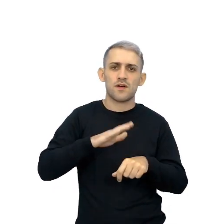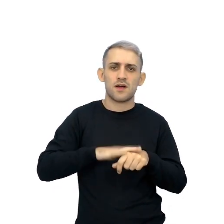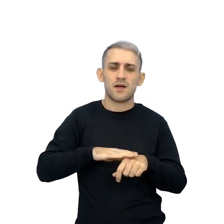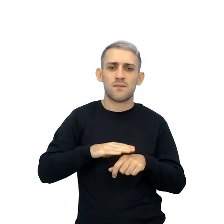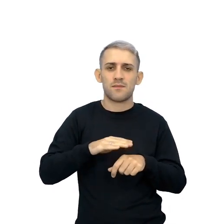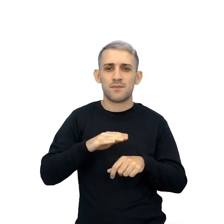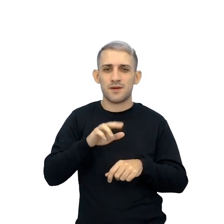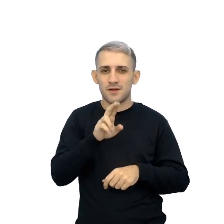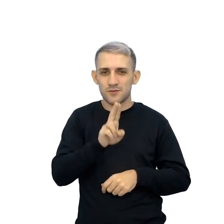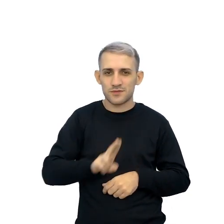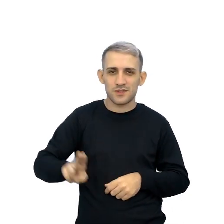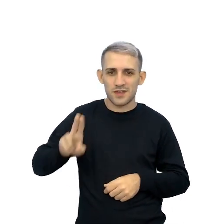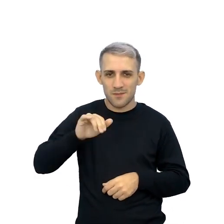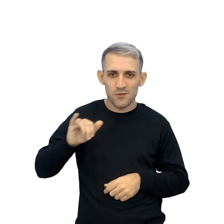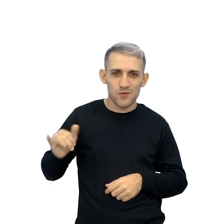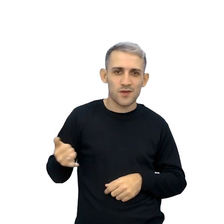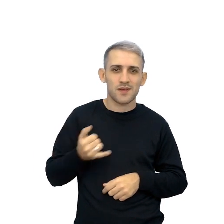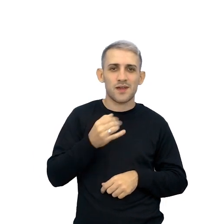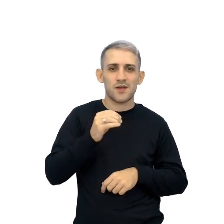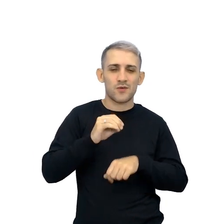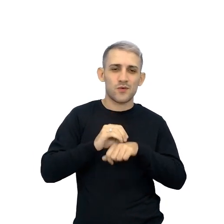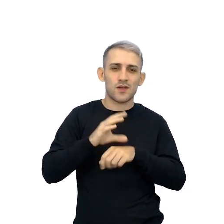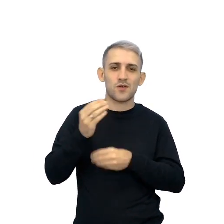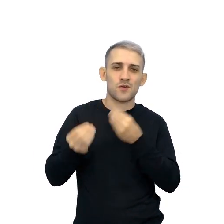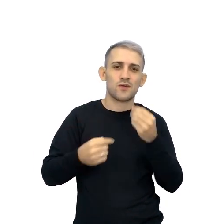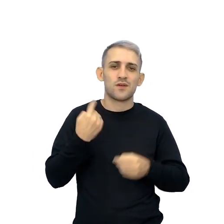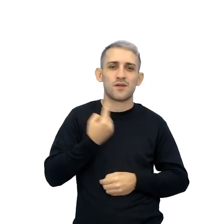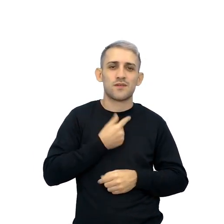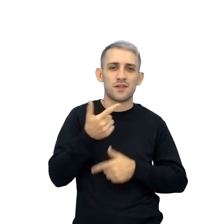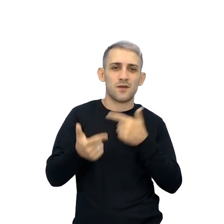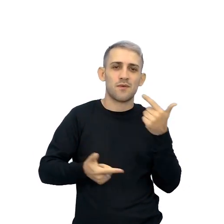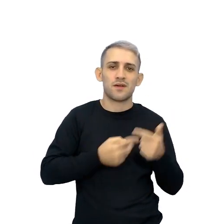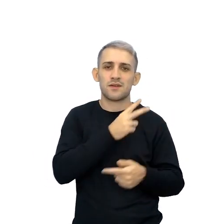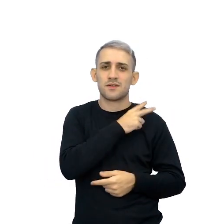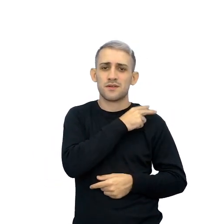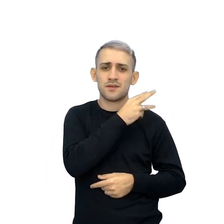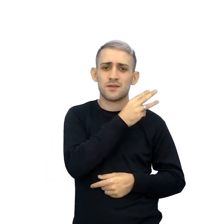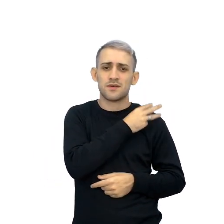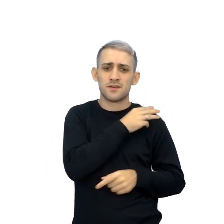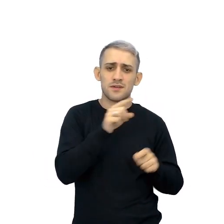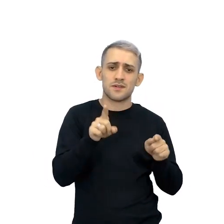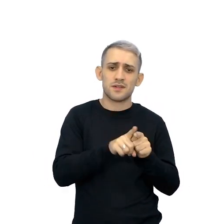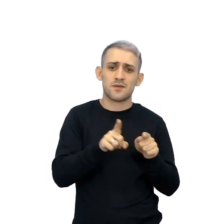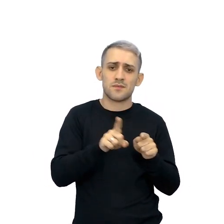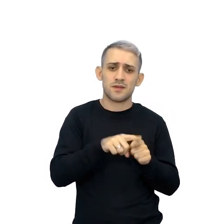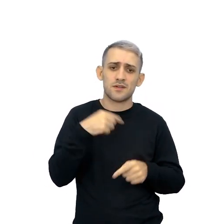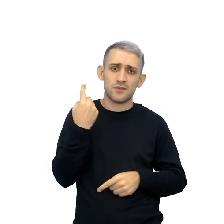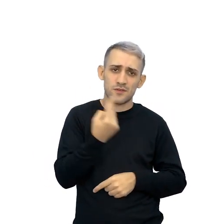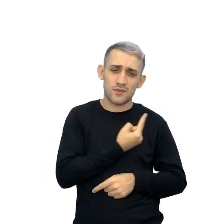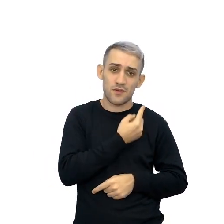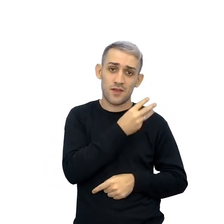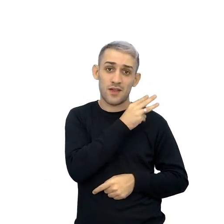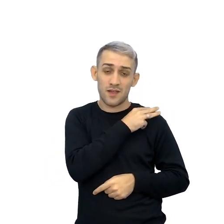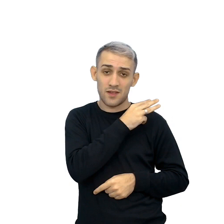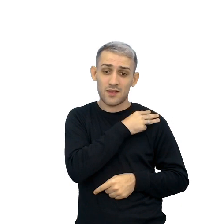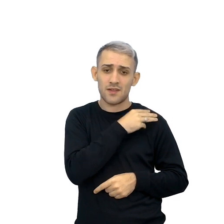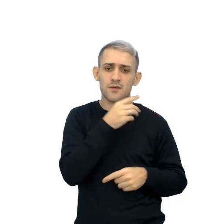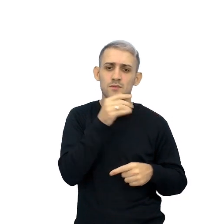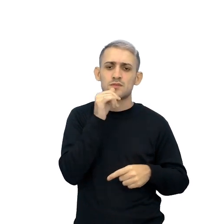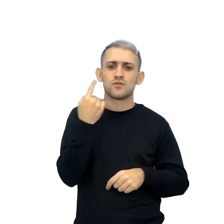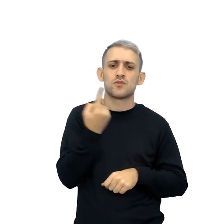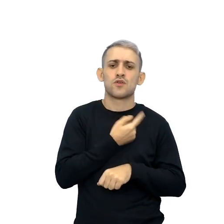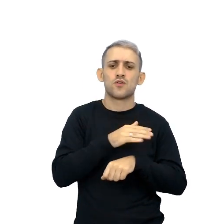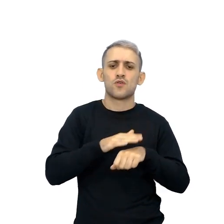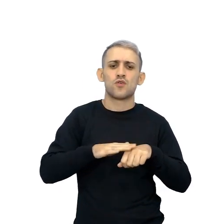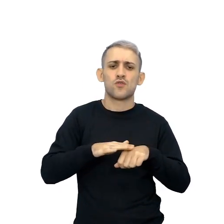conhecimento da SA5, como que a gente trabalha, tanto da primeira série como da segunda série, e vem a nossa terceira série. Olha que legal, quando a gente fala da